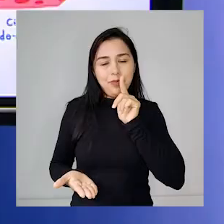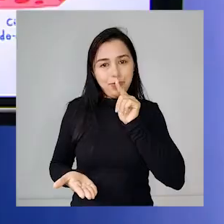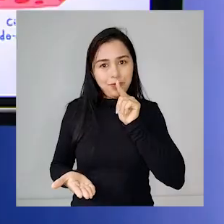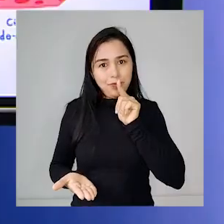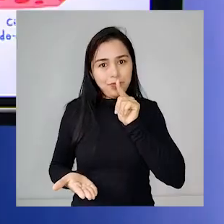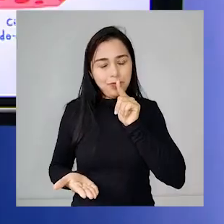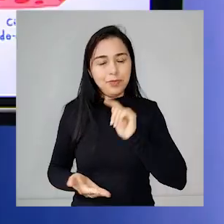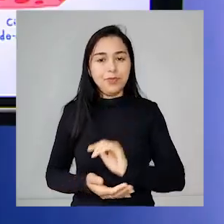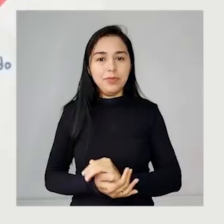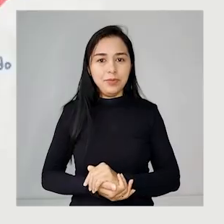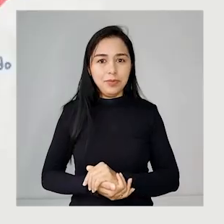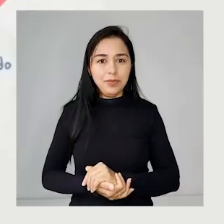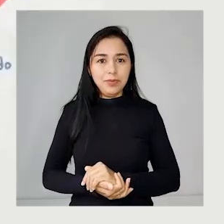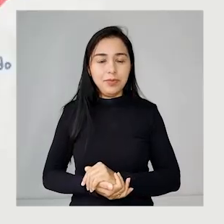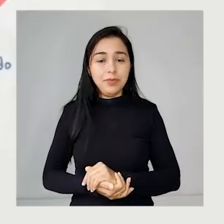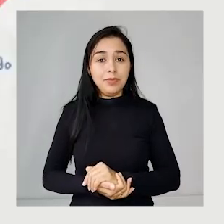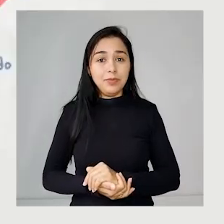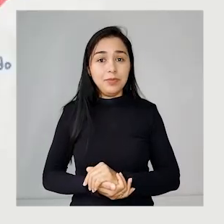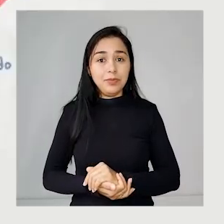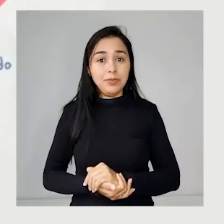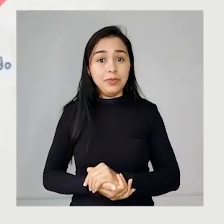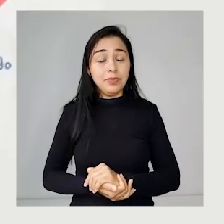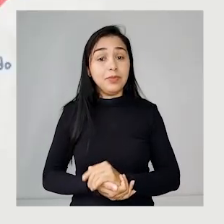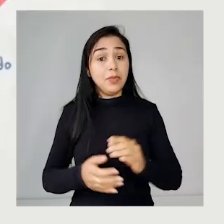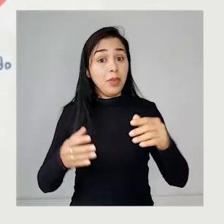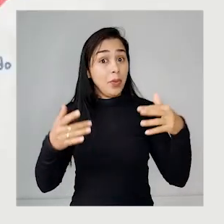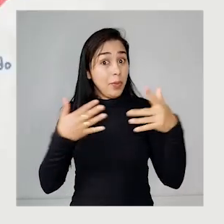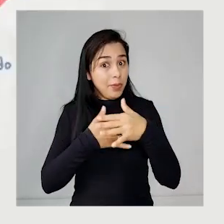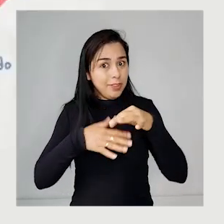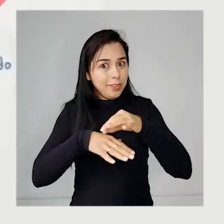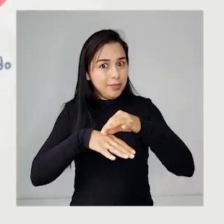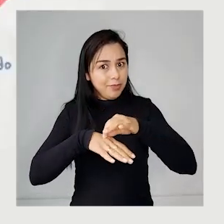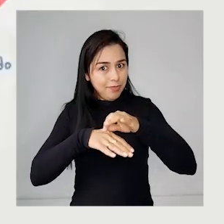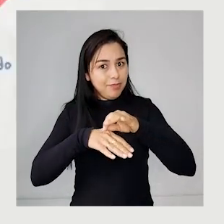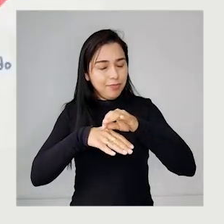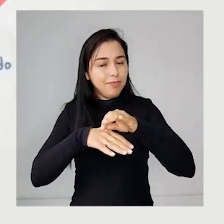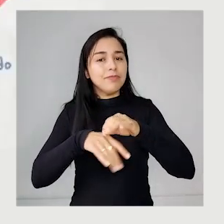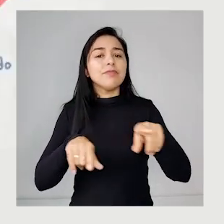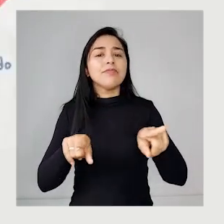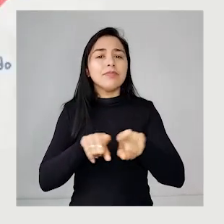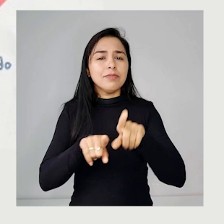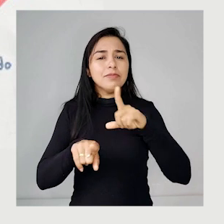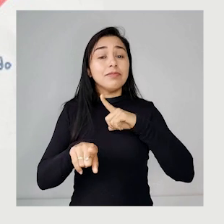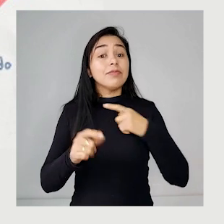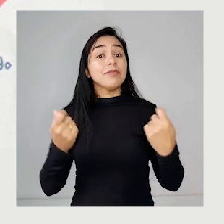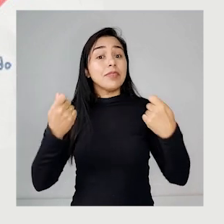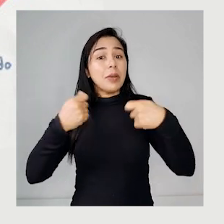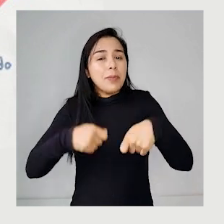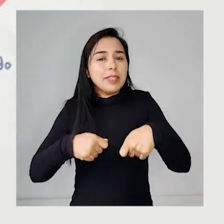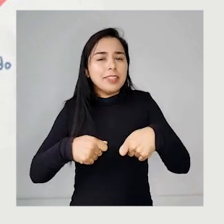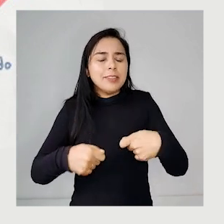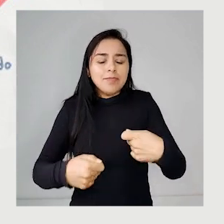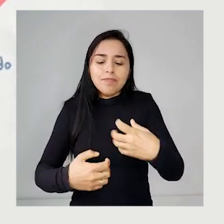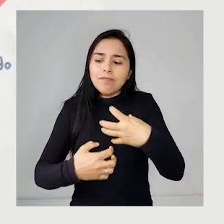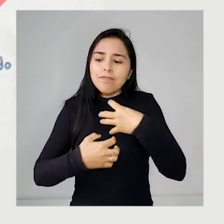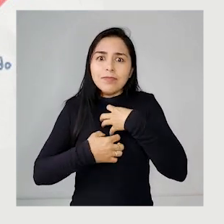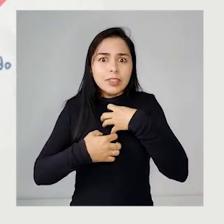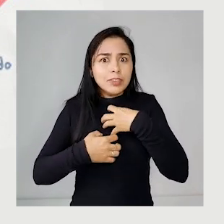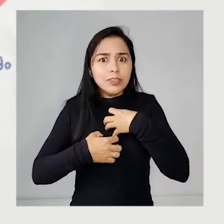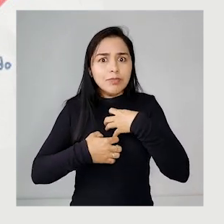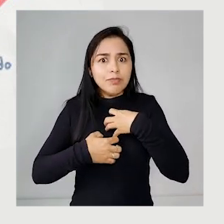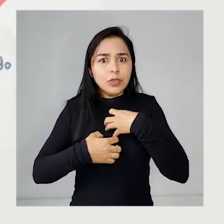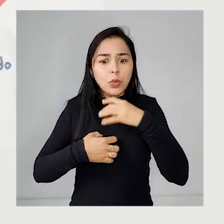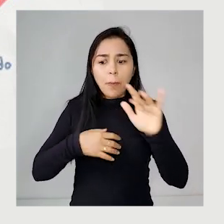não ressecar. O tecido epitelial de revestimento também permite a sensibilidade, ou seja,